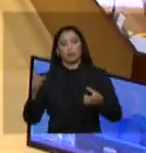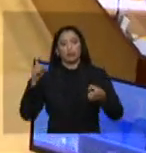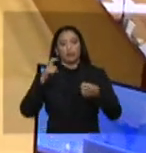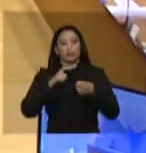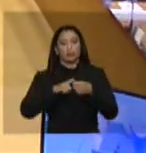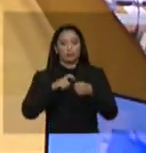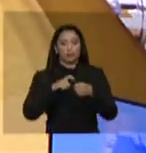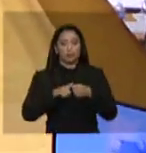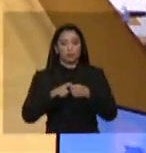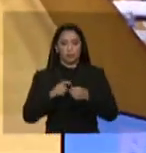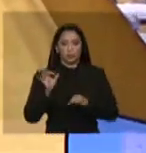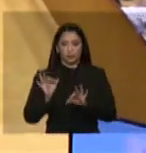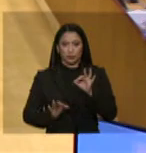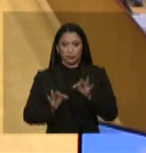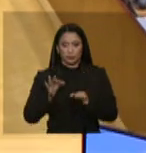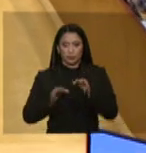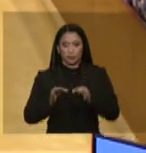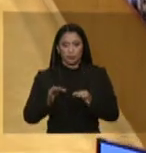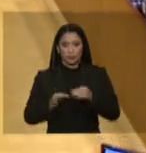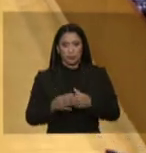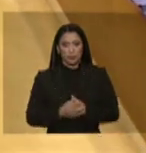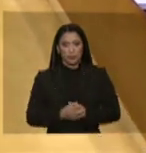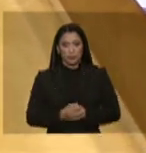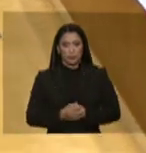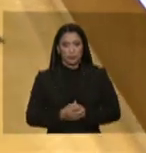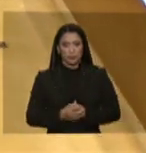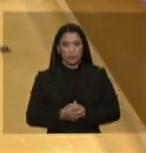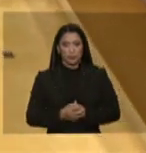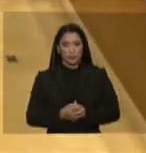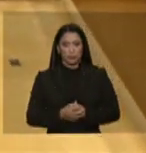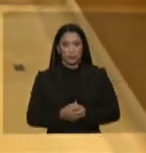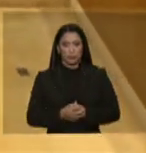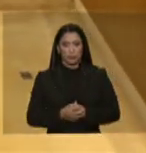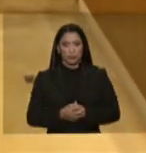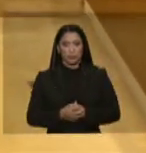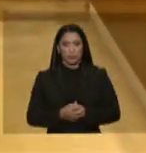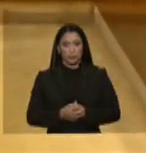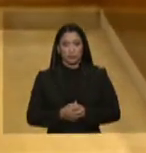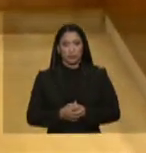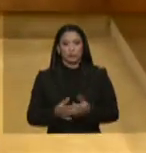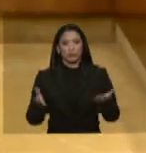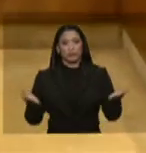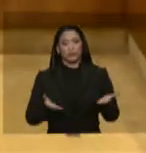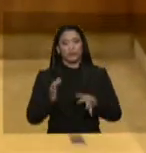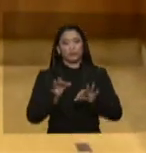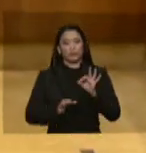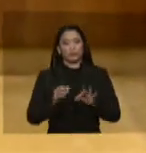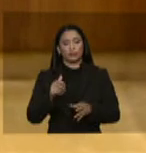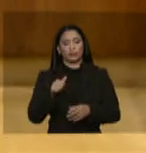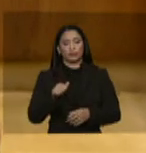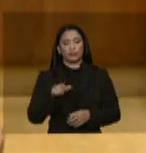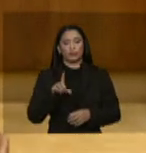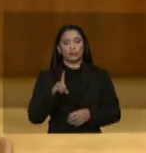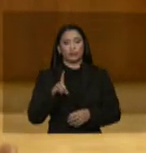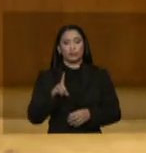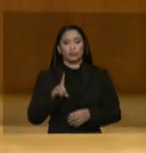Ministra Rosa Weber e os ministros se assentam Ministro já tem irmãos papéis